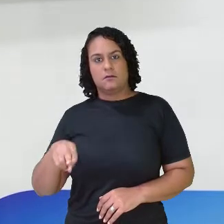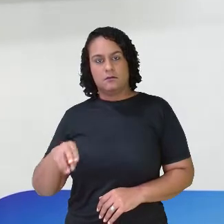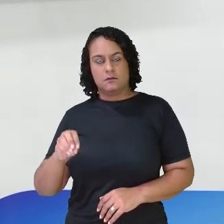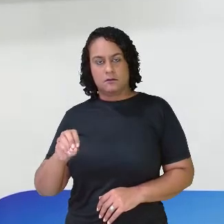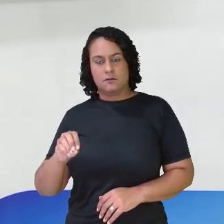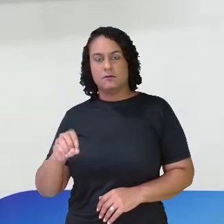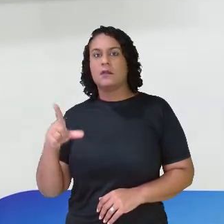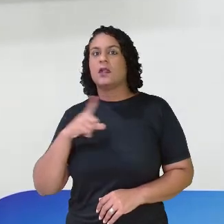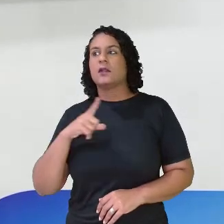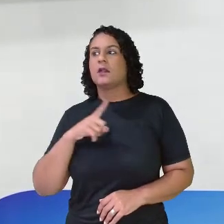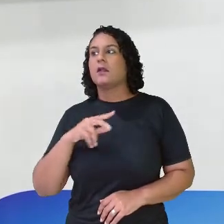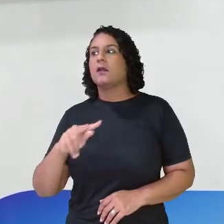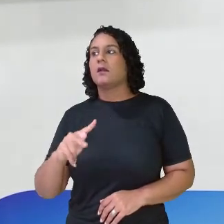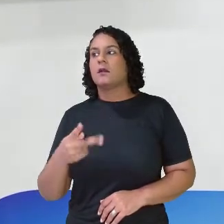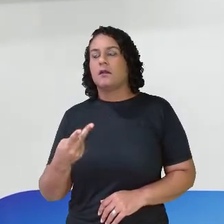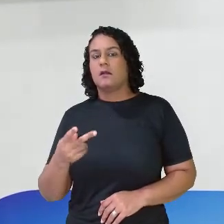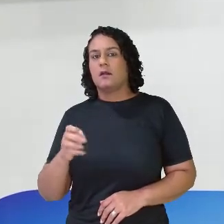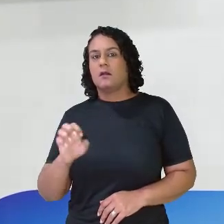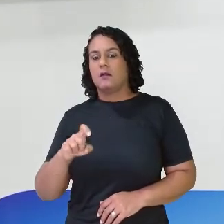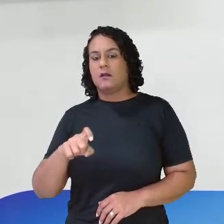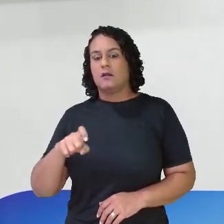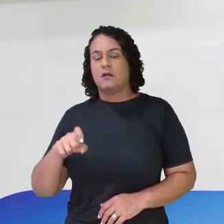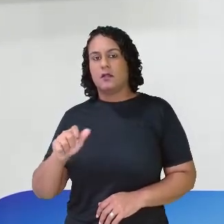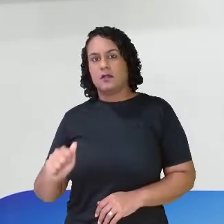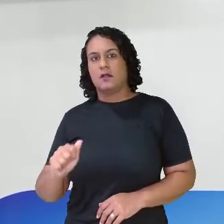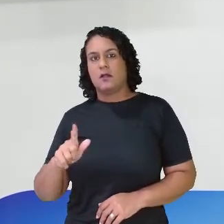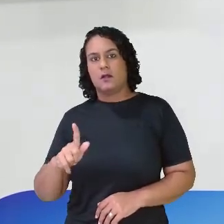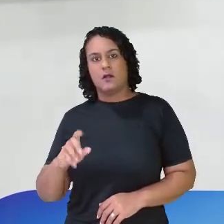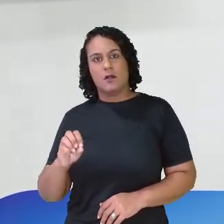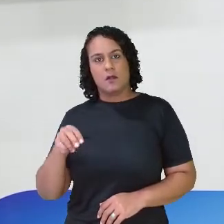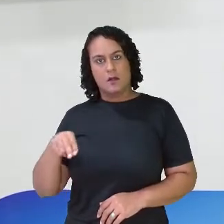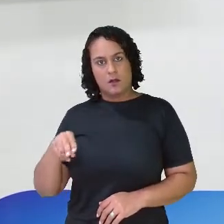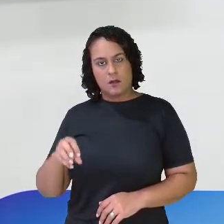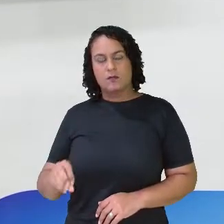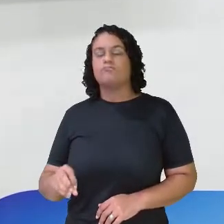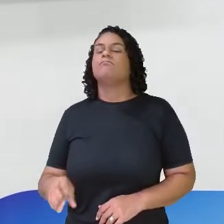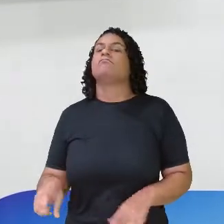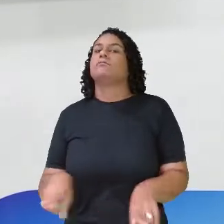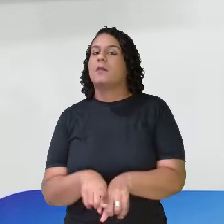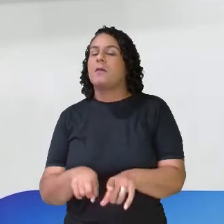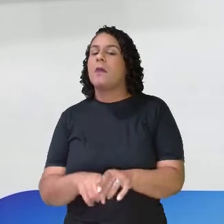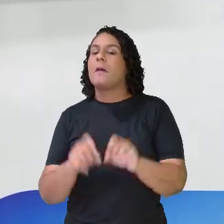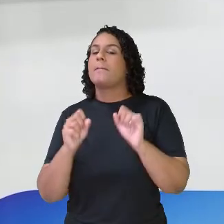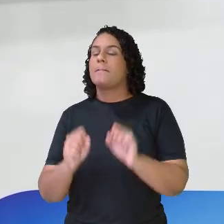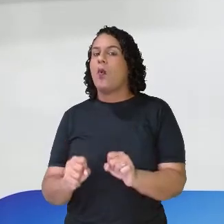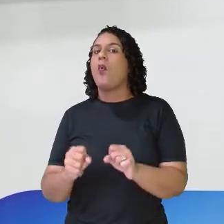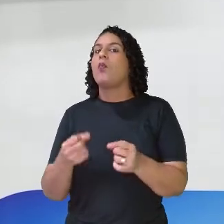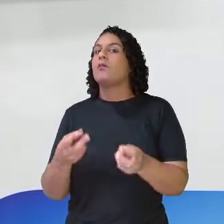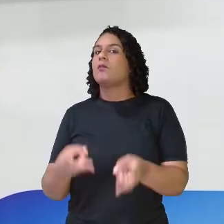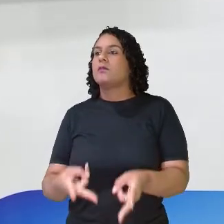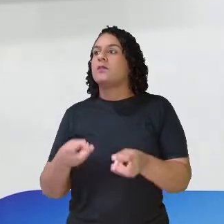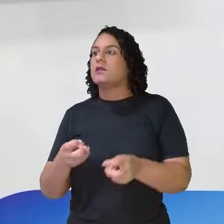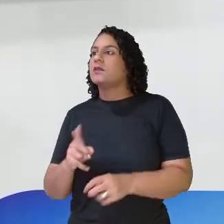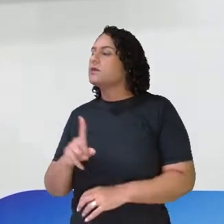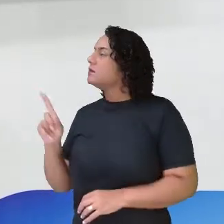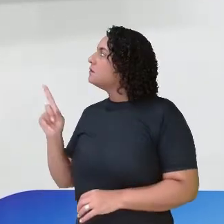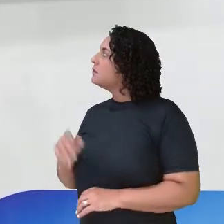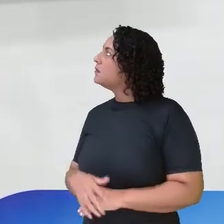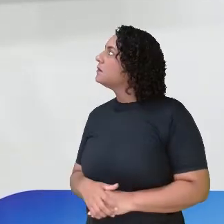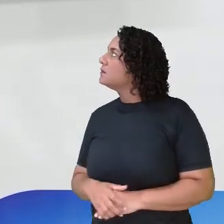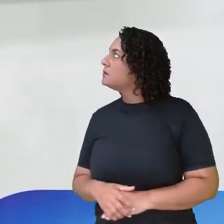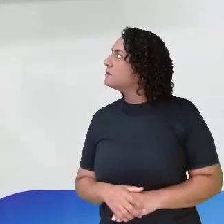A gente tem um hexágono também, que a gente pode perceber na colmeia das